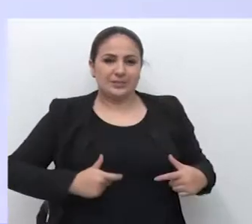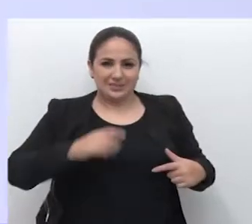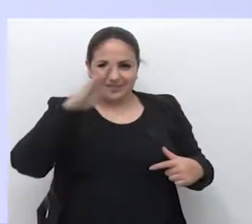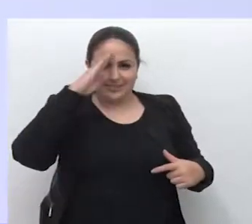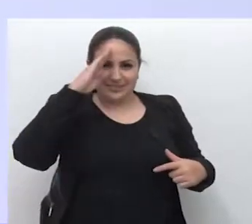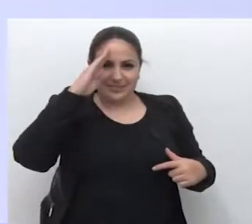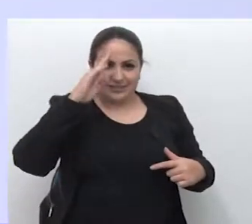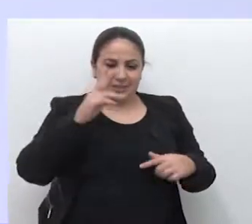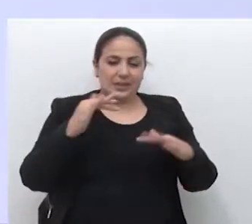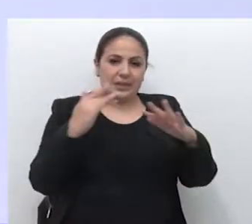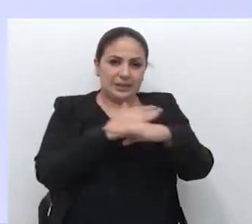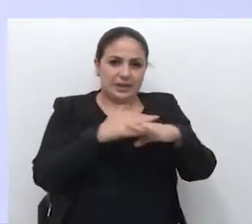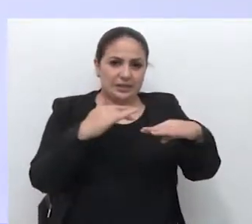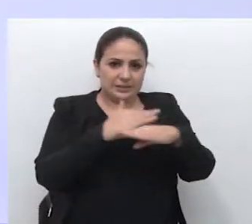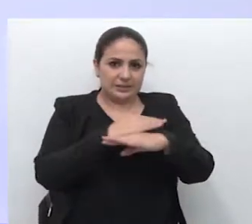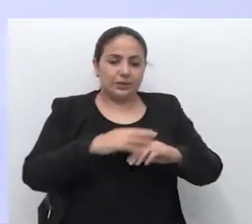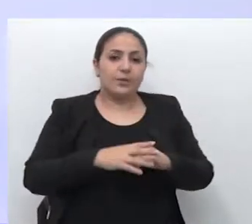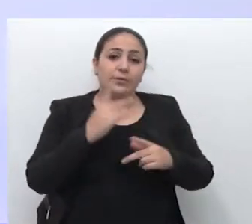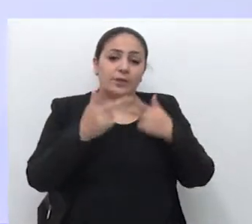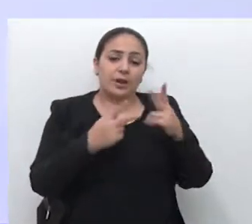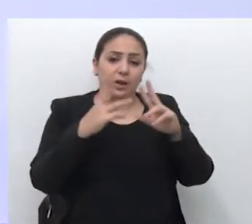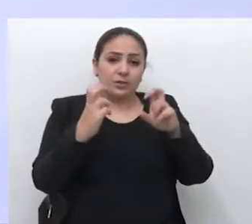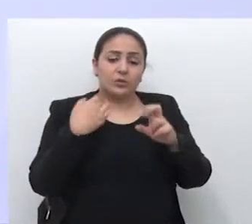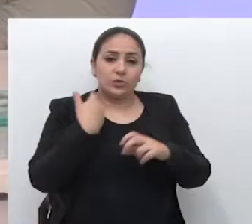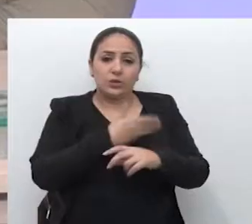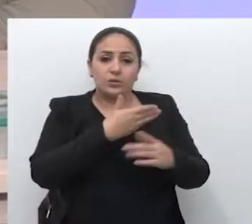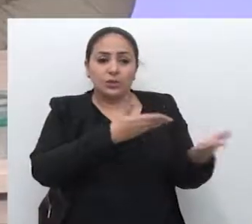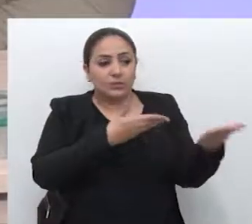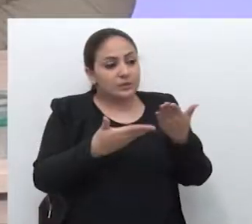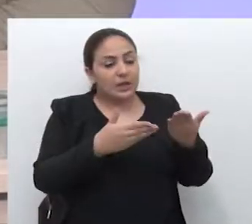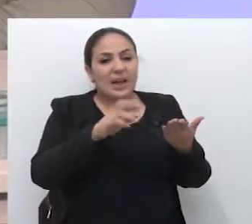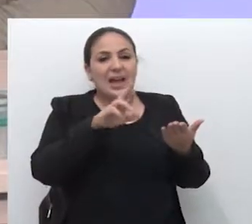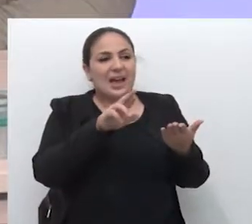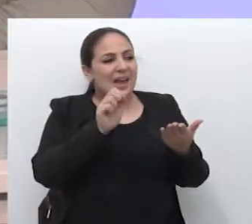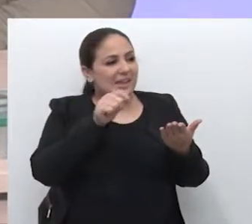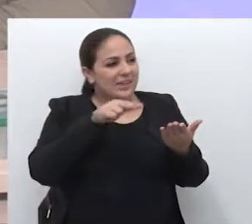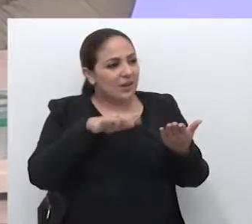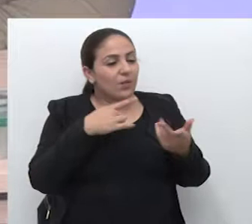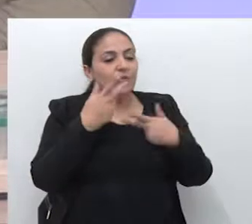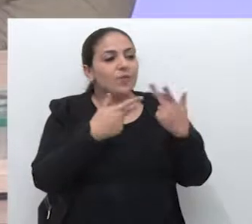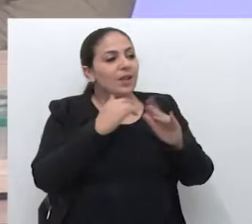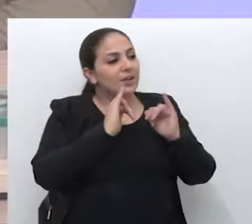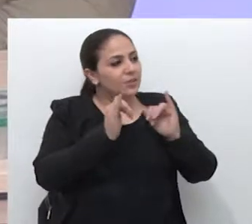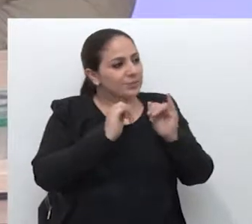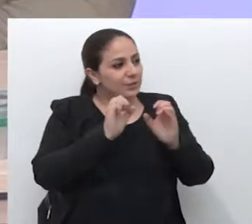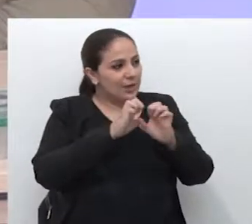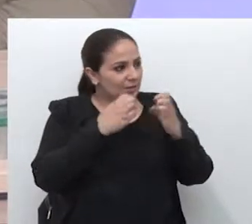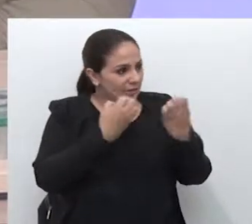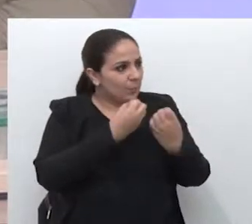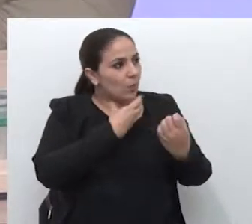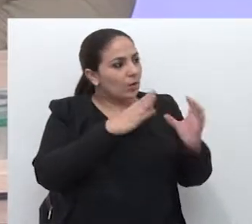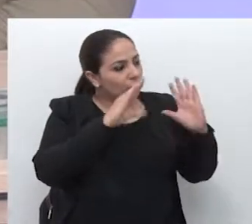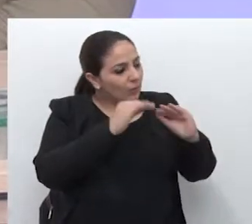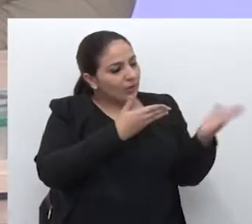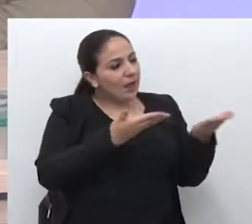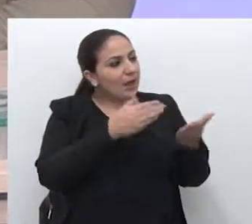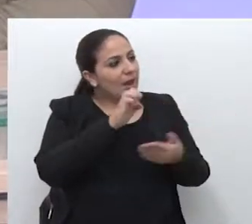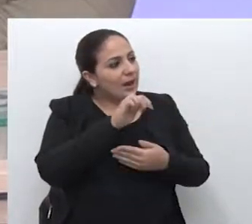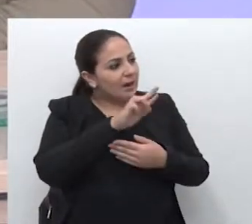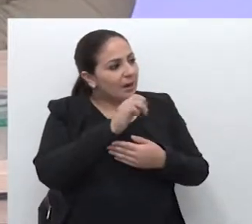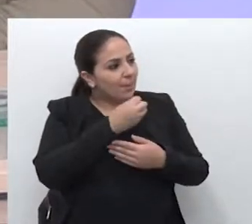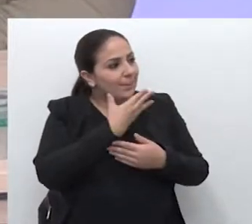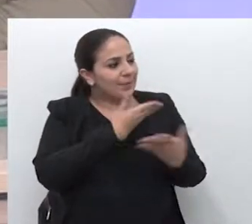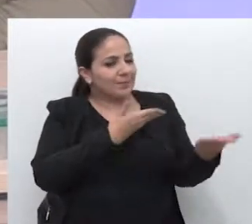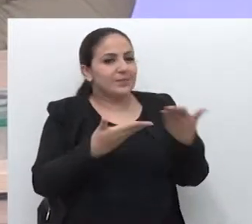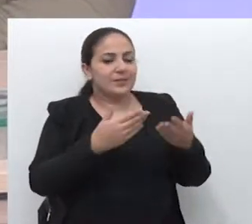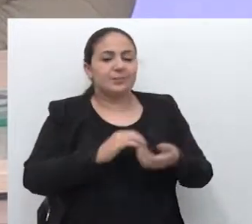dos agentes de trânsito. Então, para falar sobre este assunto, eu converso com Raquel Rubio, que vai nos trazer as informações deste evento. Boa